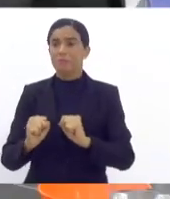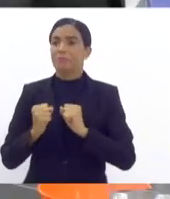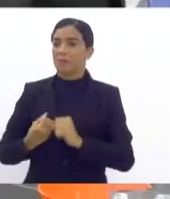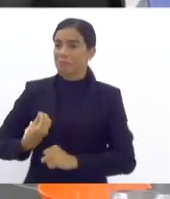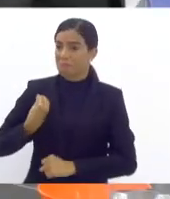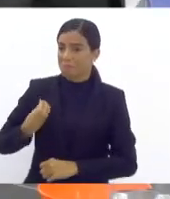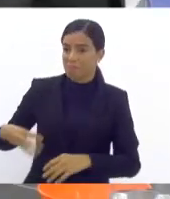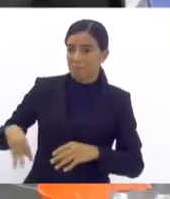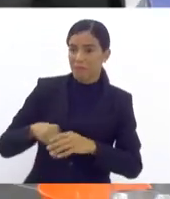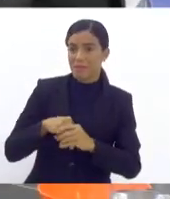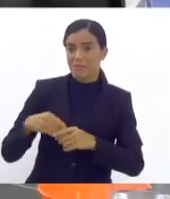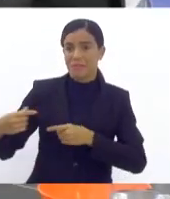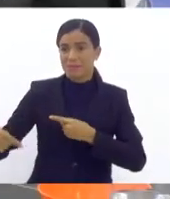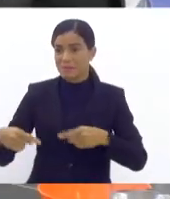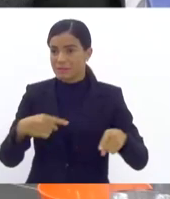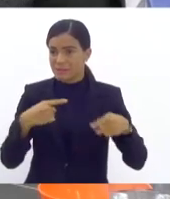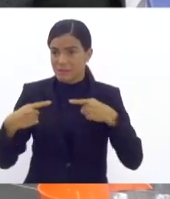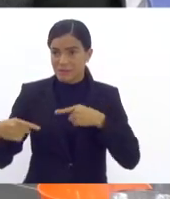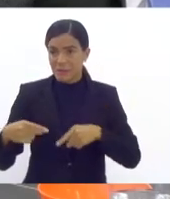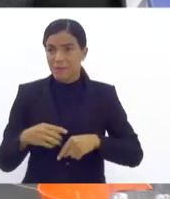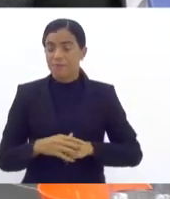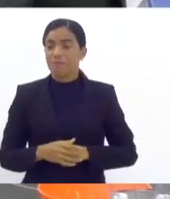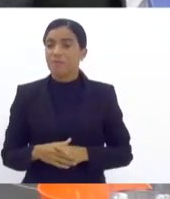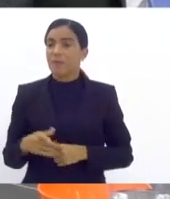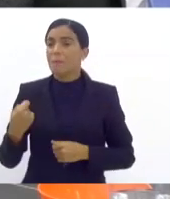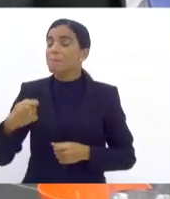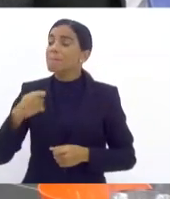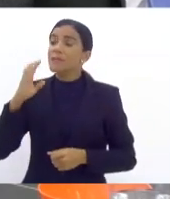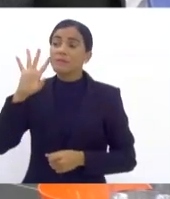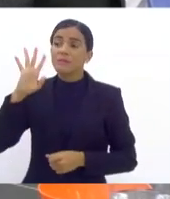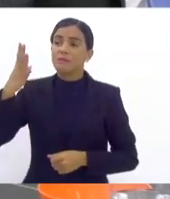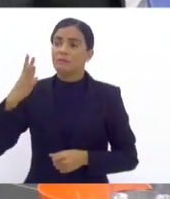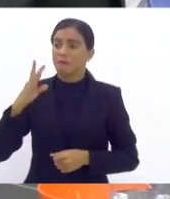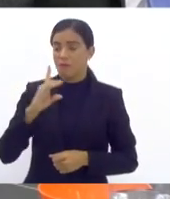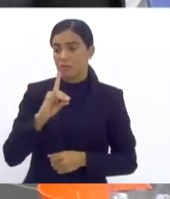discussão. Pedir para a Secretaria de Comissão definir uma data para a gente realizar isso.